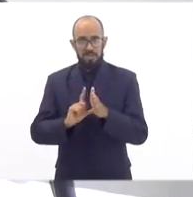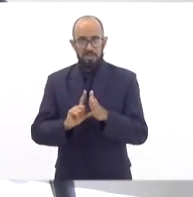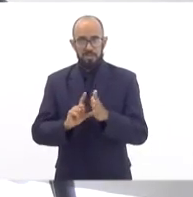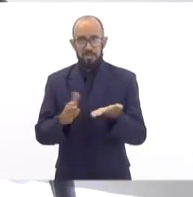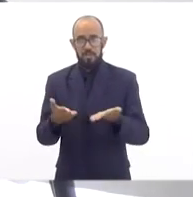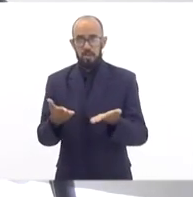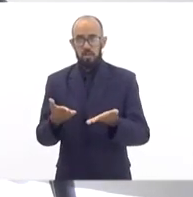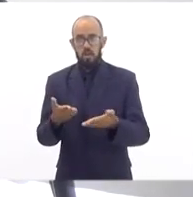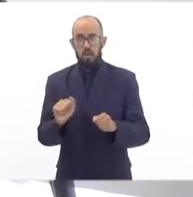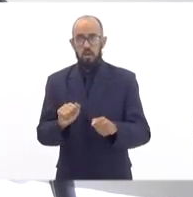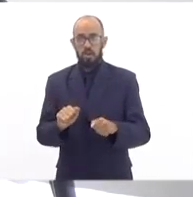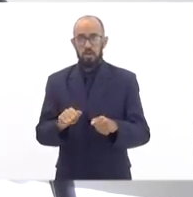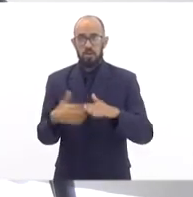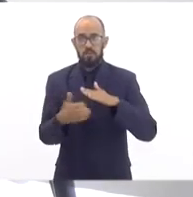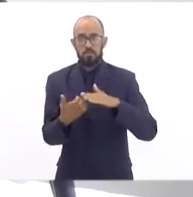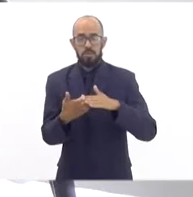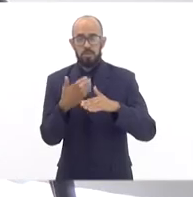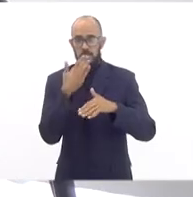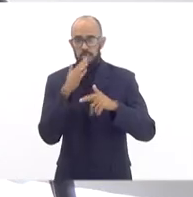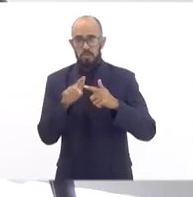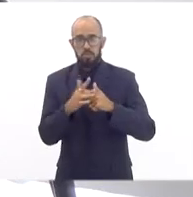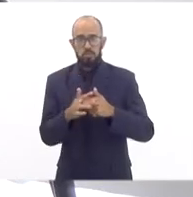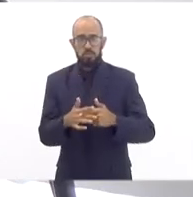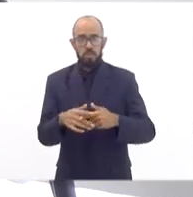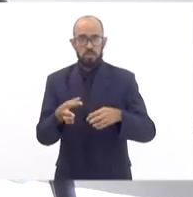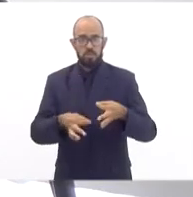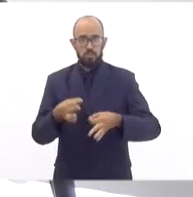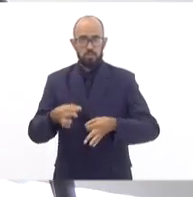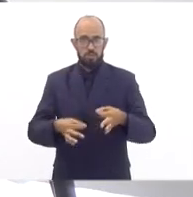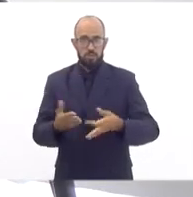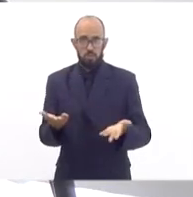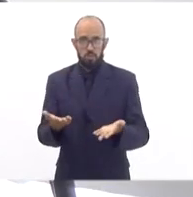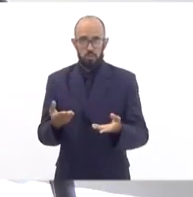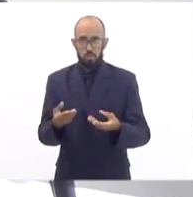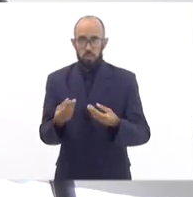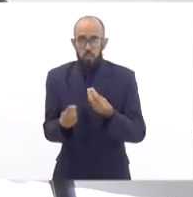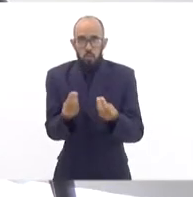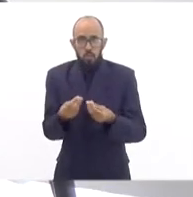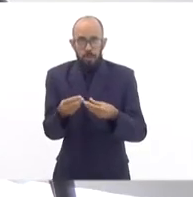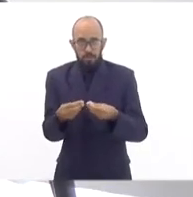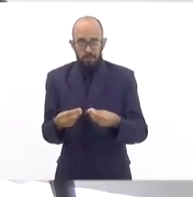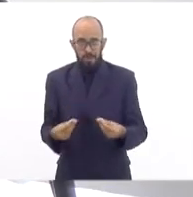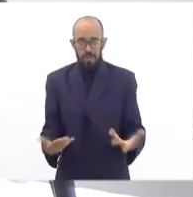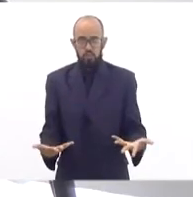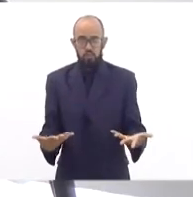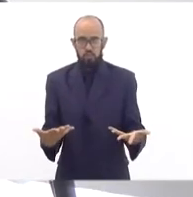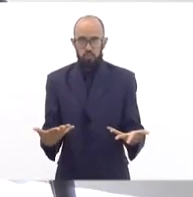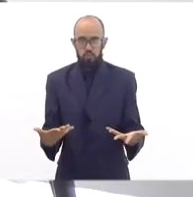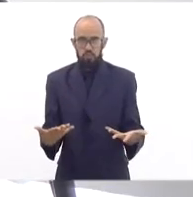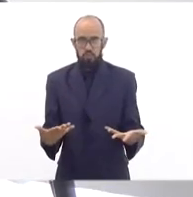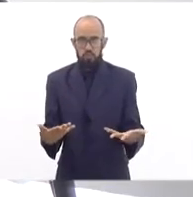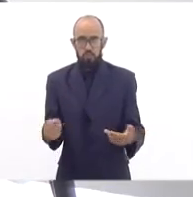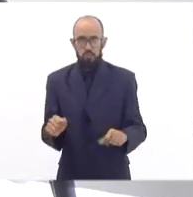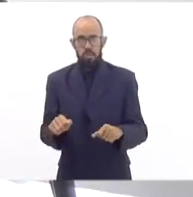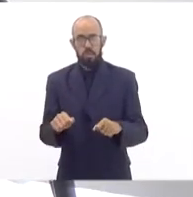agora a concessionária está em recuperação judicial. Então, como que é frágil isso do ponto de vista da prestação de